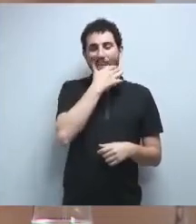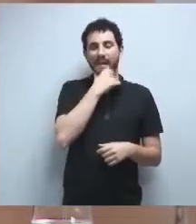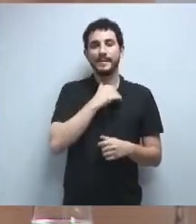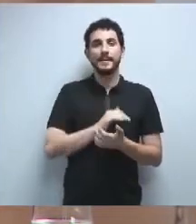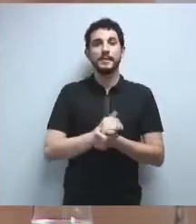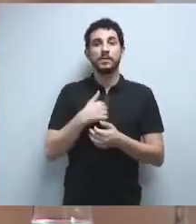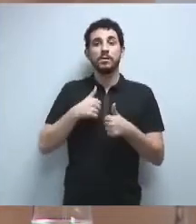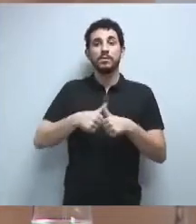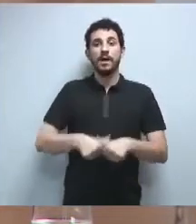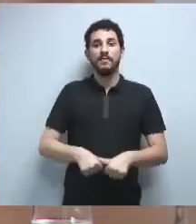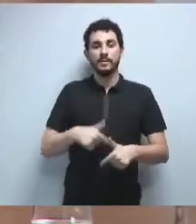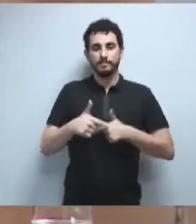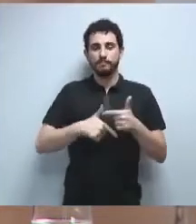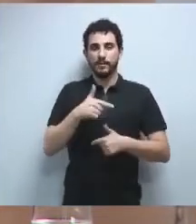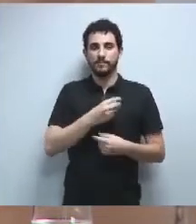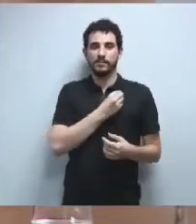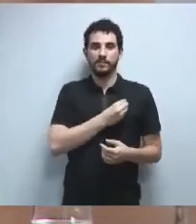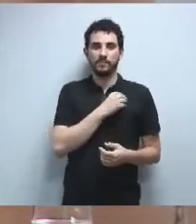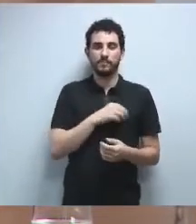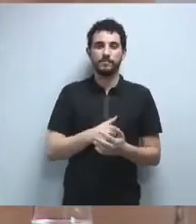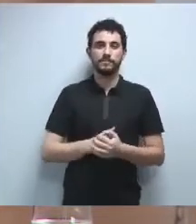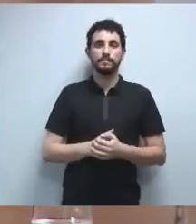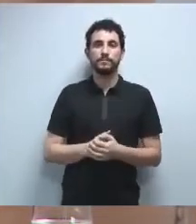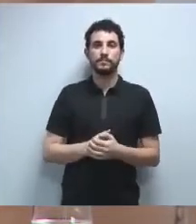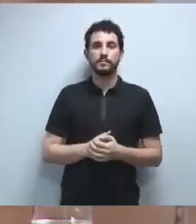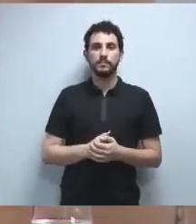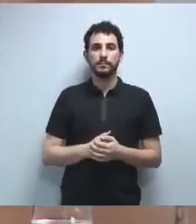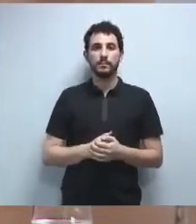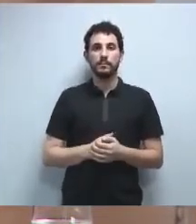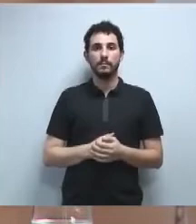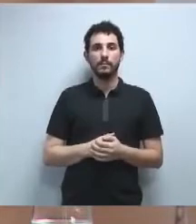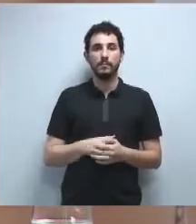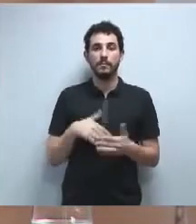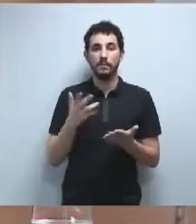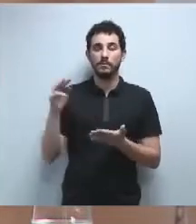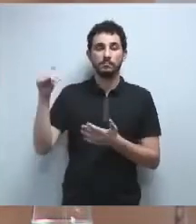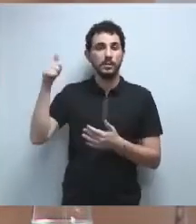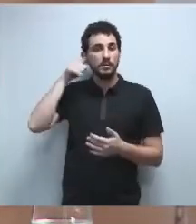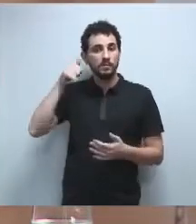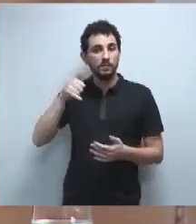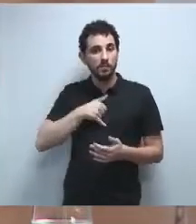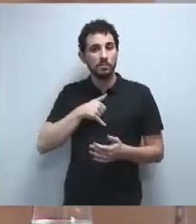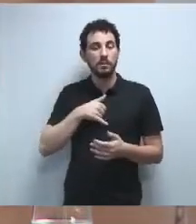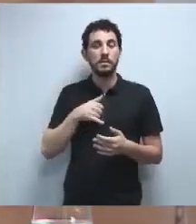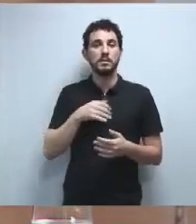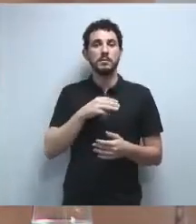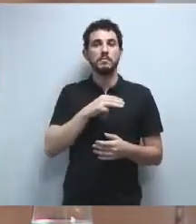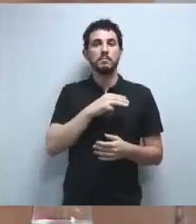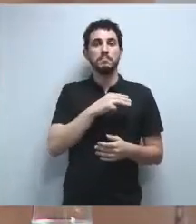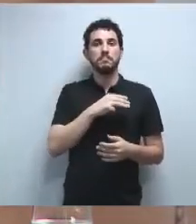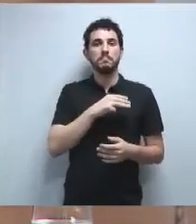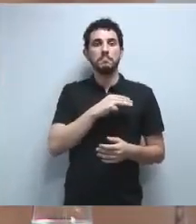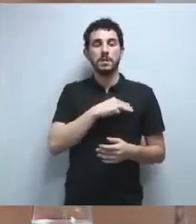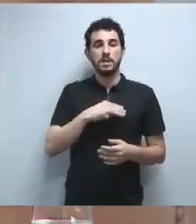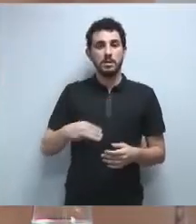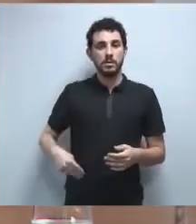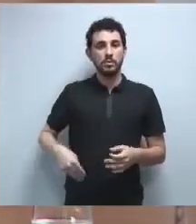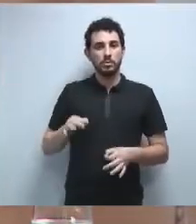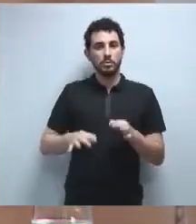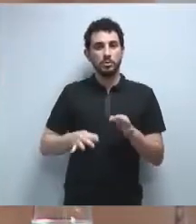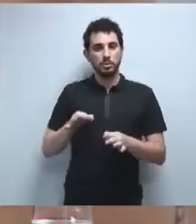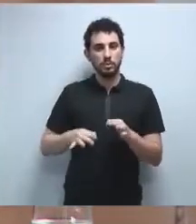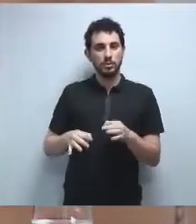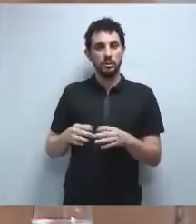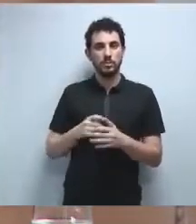como procurador geral quando recebi um telefone do ministro da justiça paulo brossard